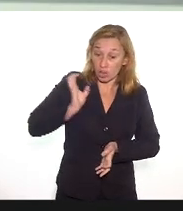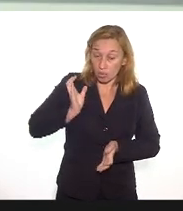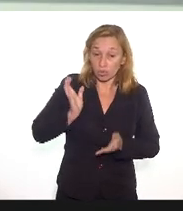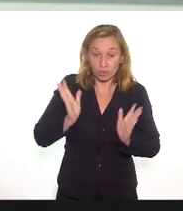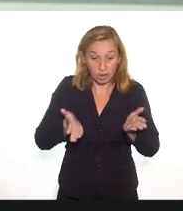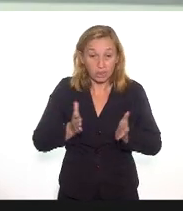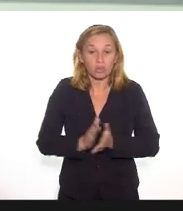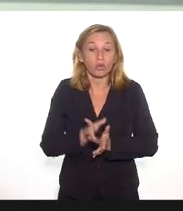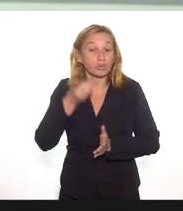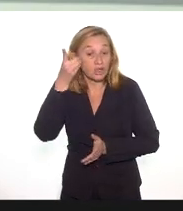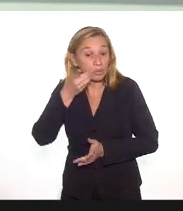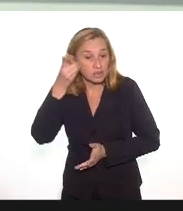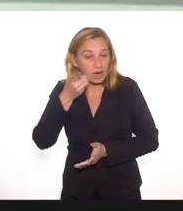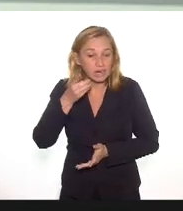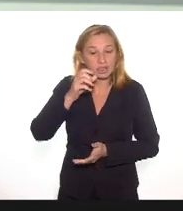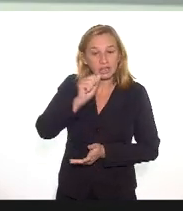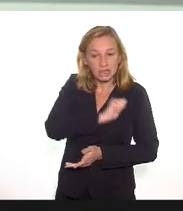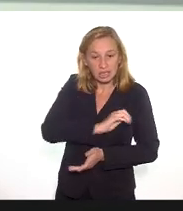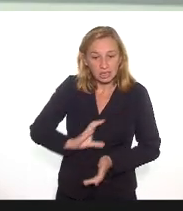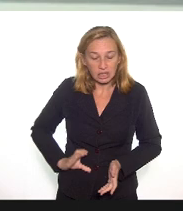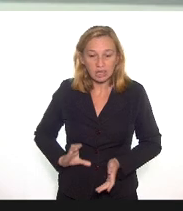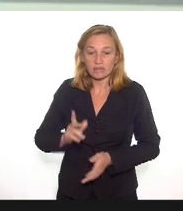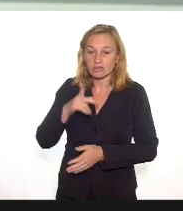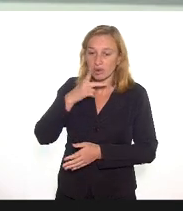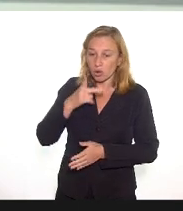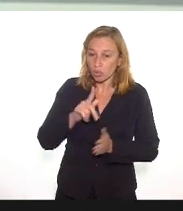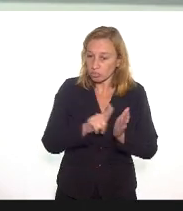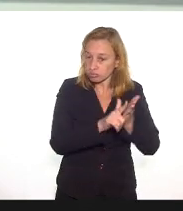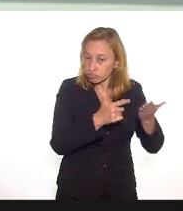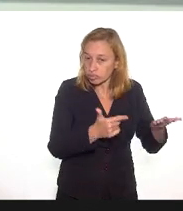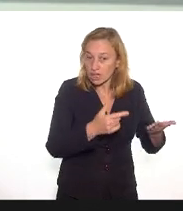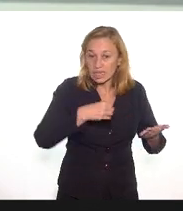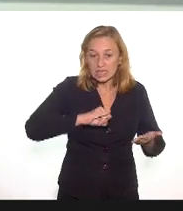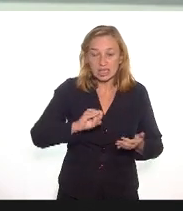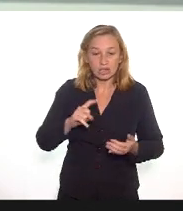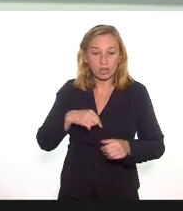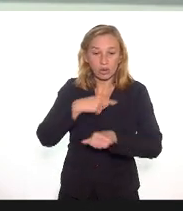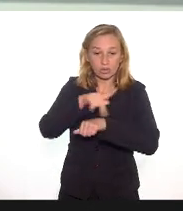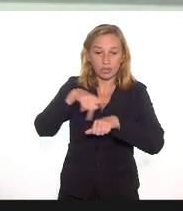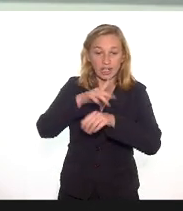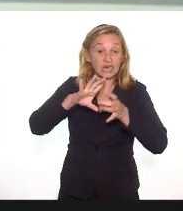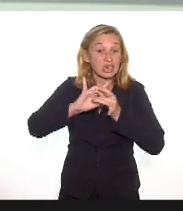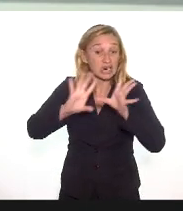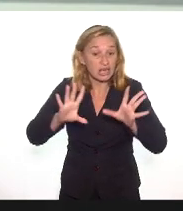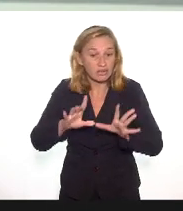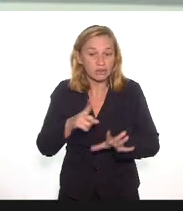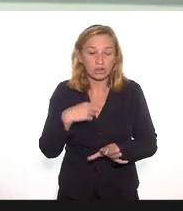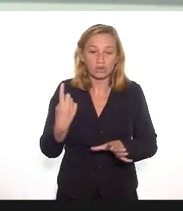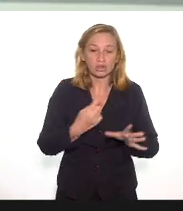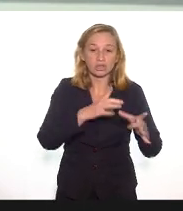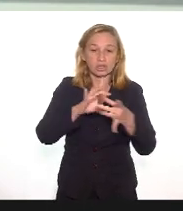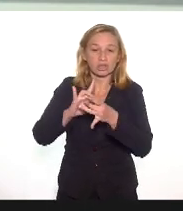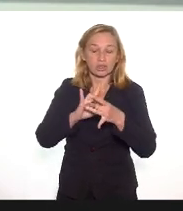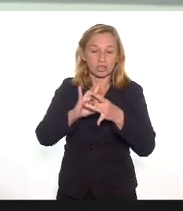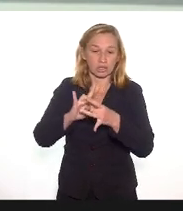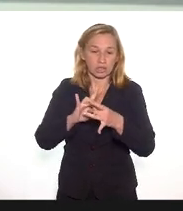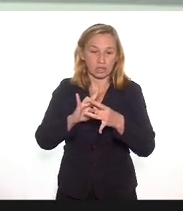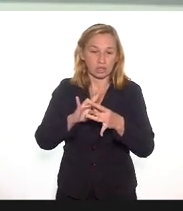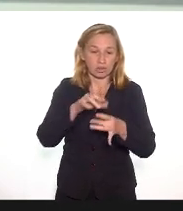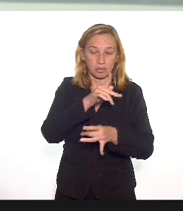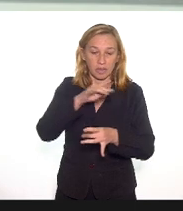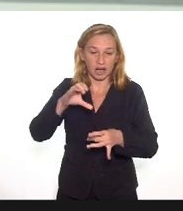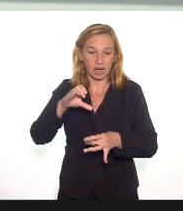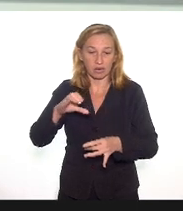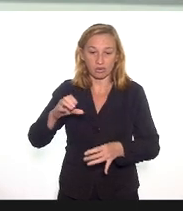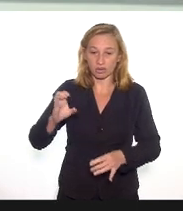do deputado André Siciliano tinha no jornal, se nós fôssemos um país independente, seríamos um membro da OPEP, um país muito